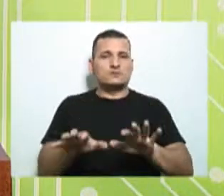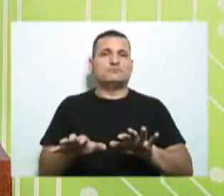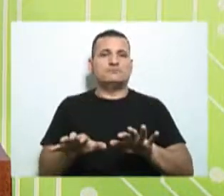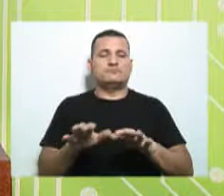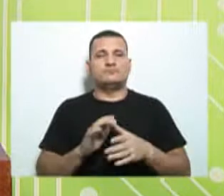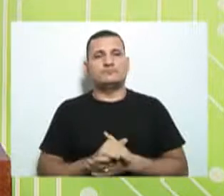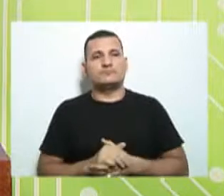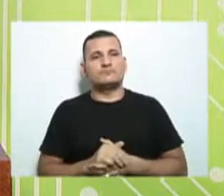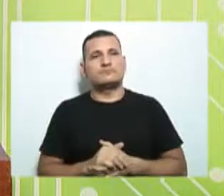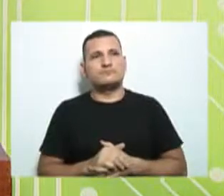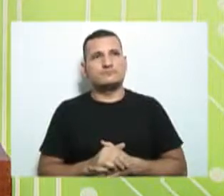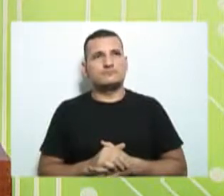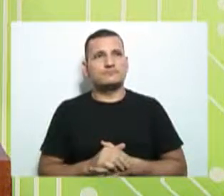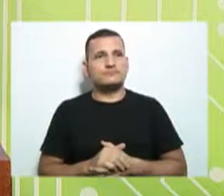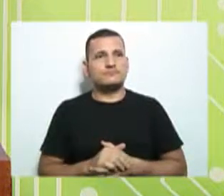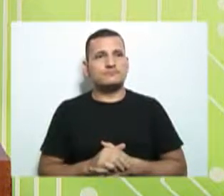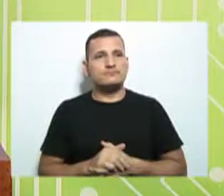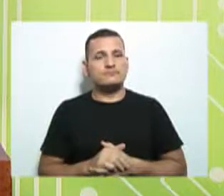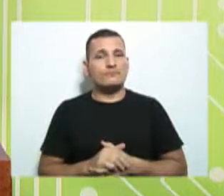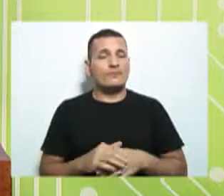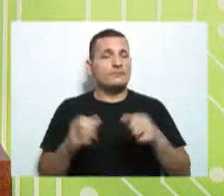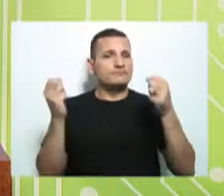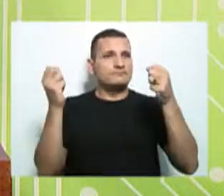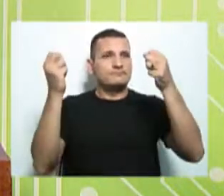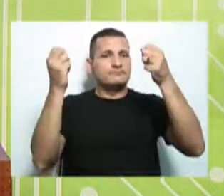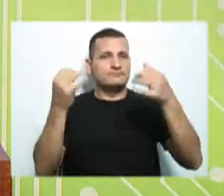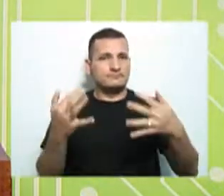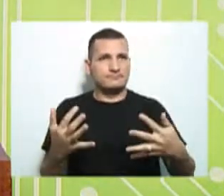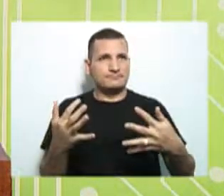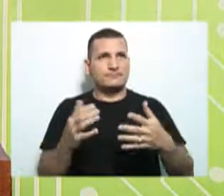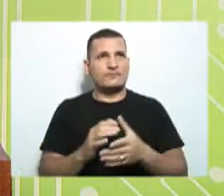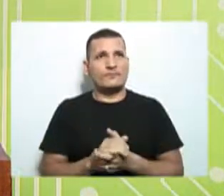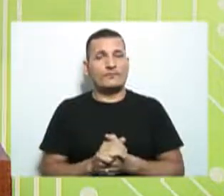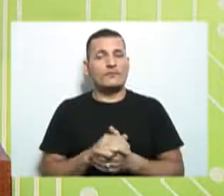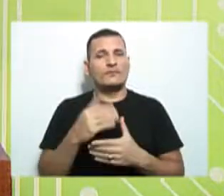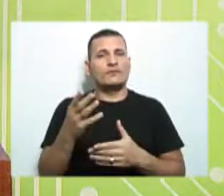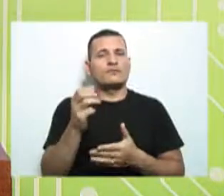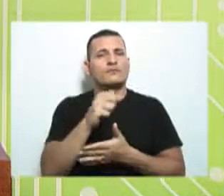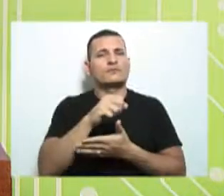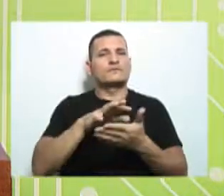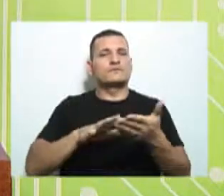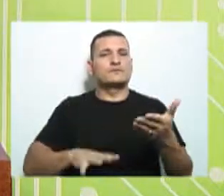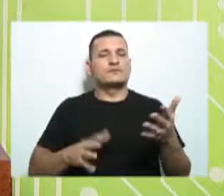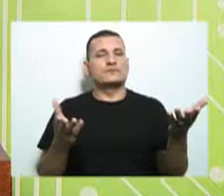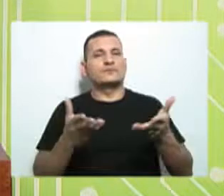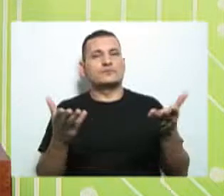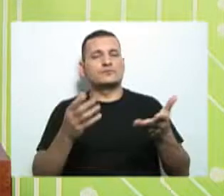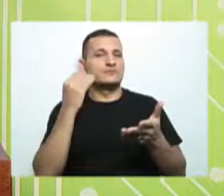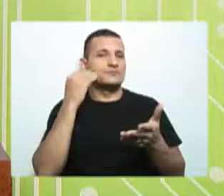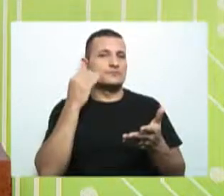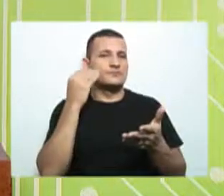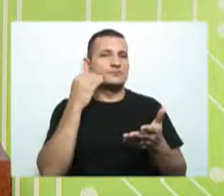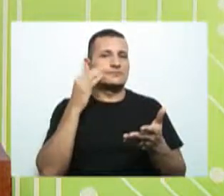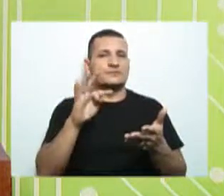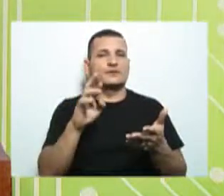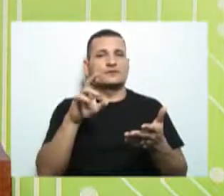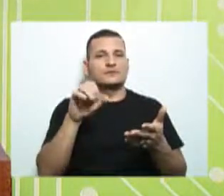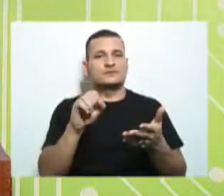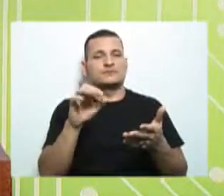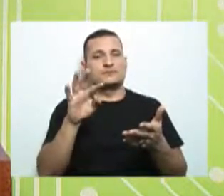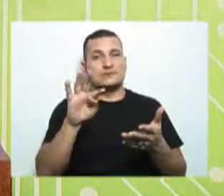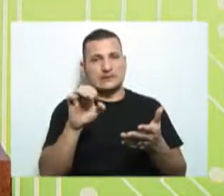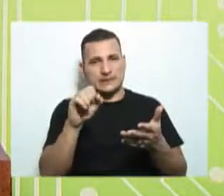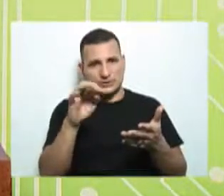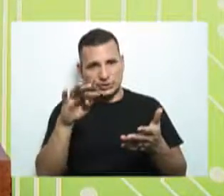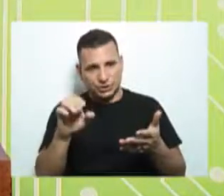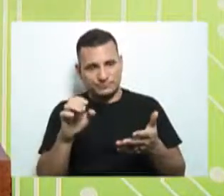bom? Deixa eu explicar uma coisinha para você, então. O nosso teste, a nossa atividade de sala, quando eu passo atividade de sala, quando eu passo atividade